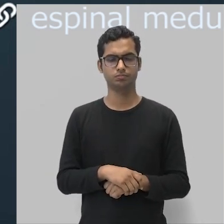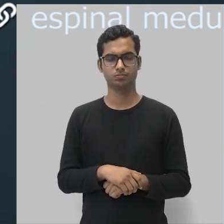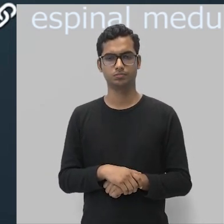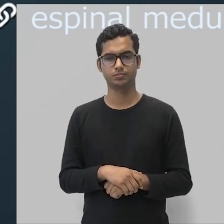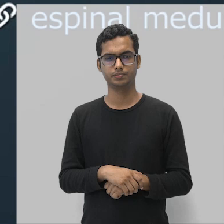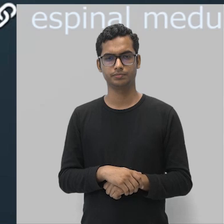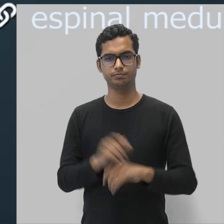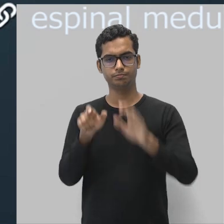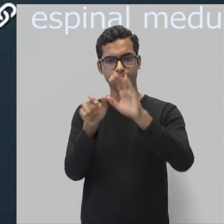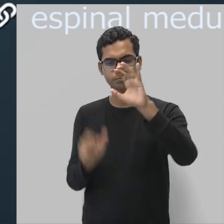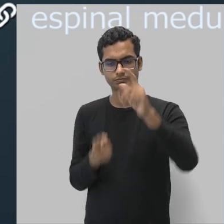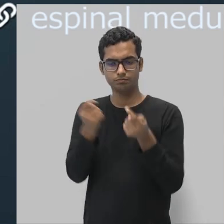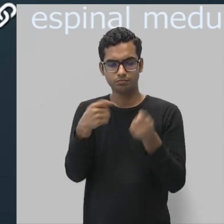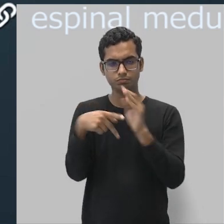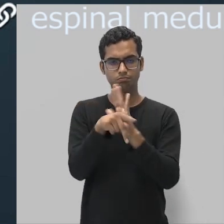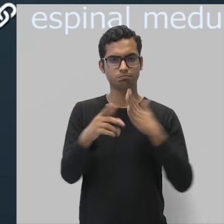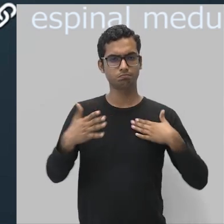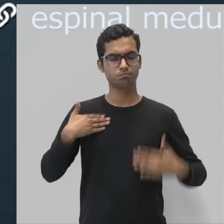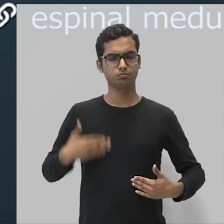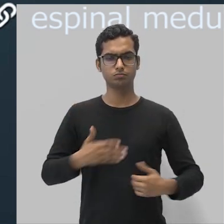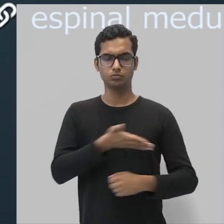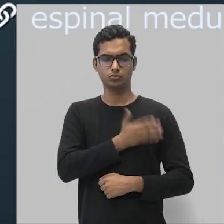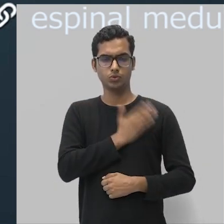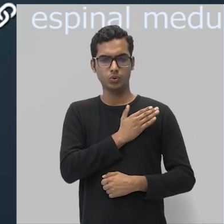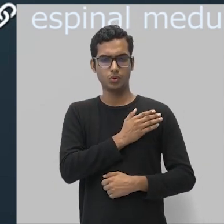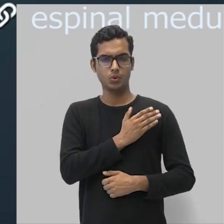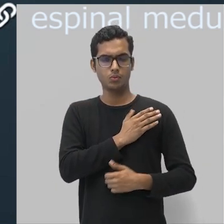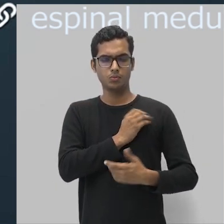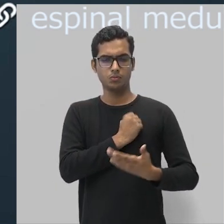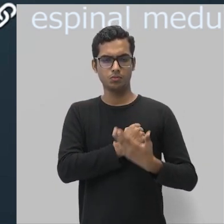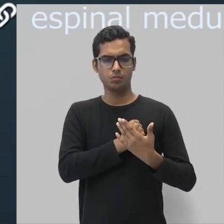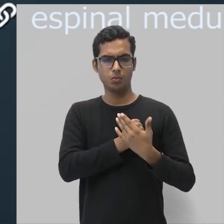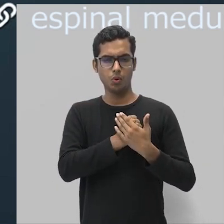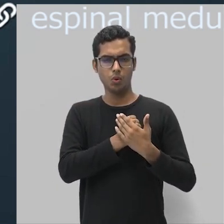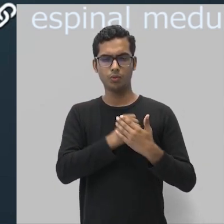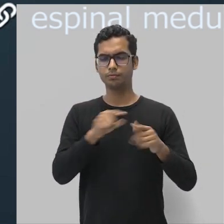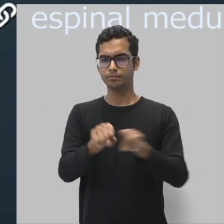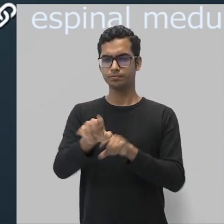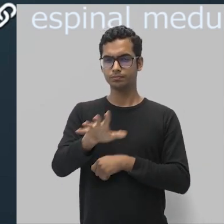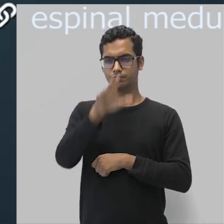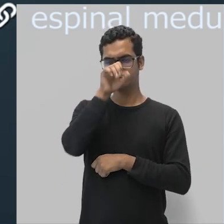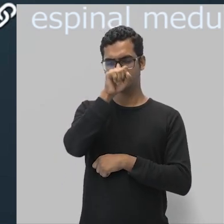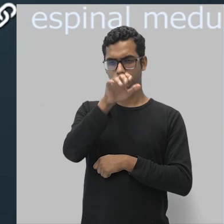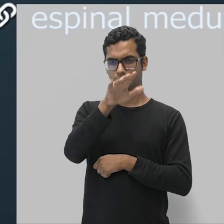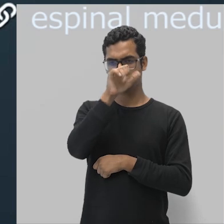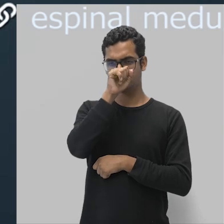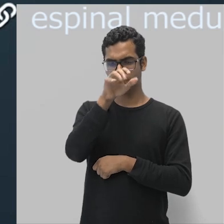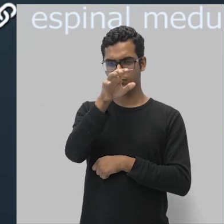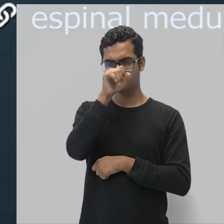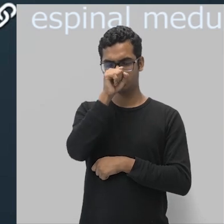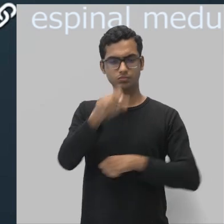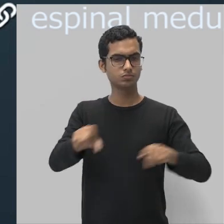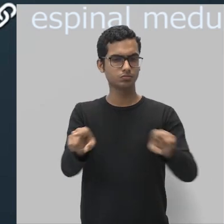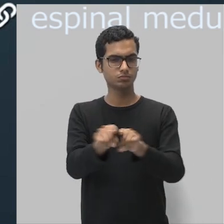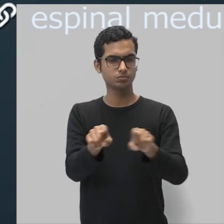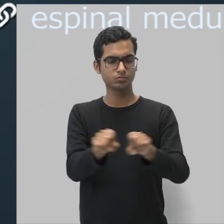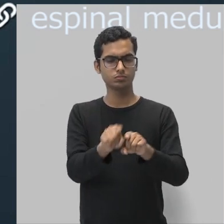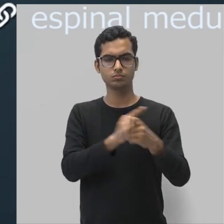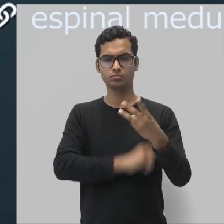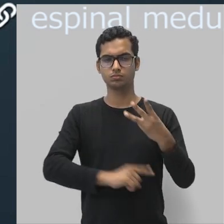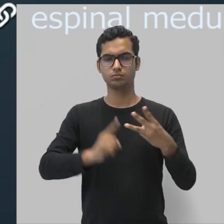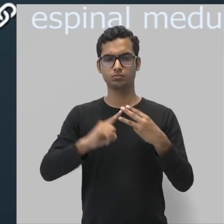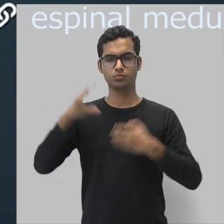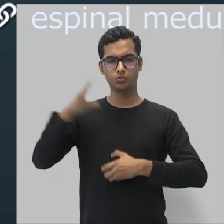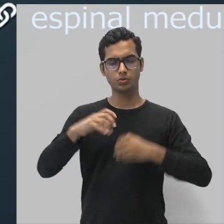Ele vai controlar as funções vitais, como a respiração, a frequência cardíaca e a